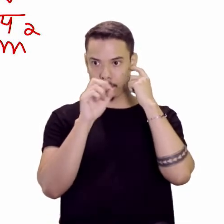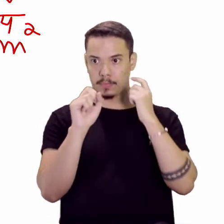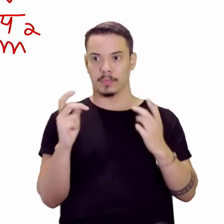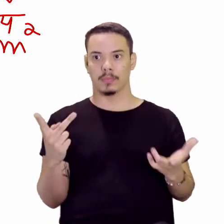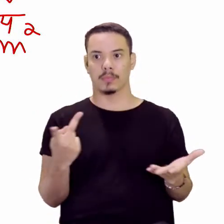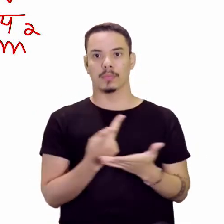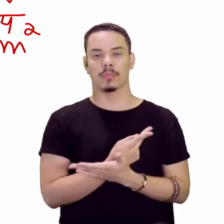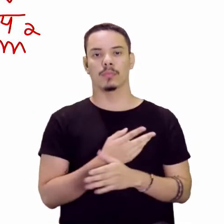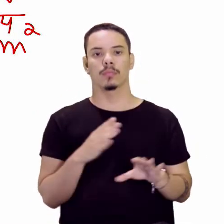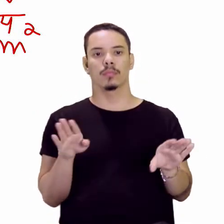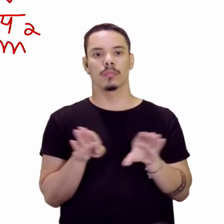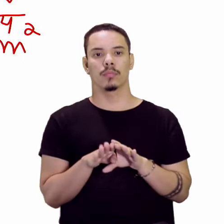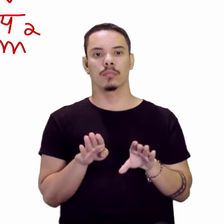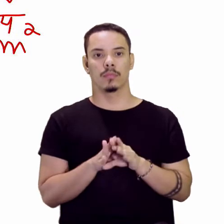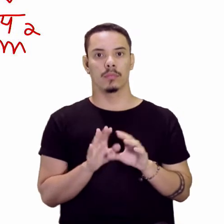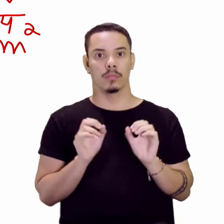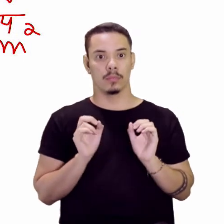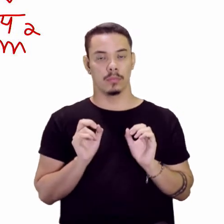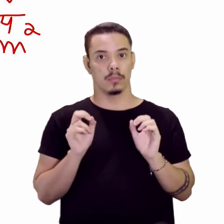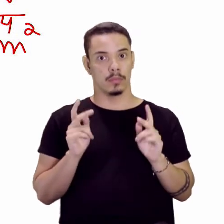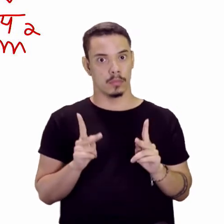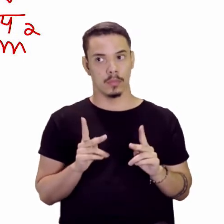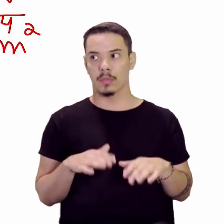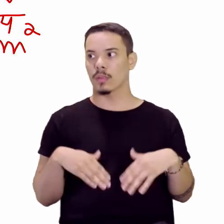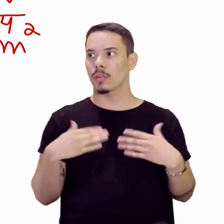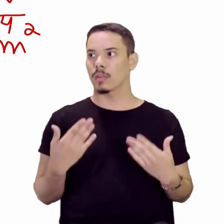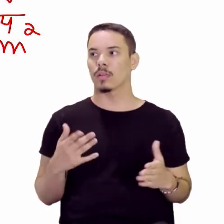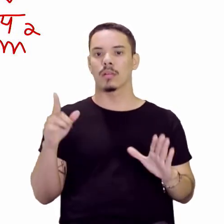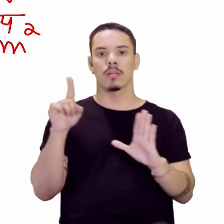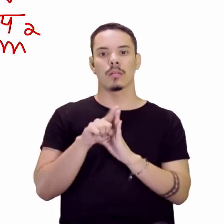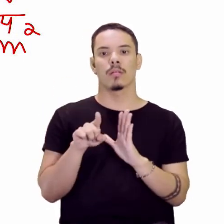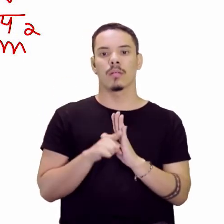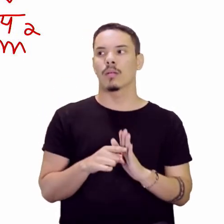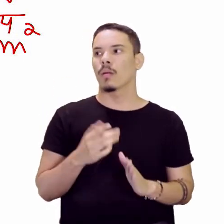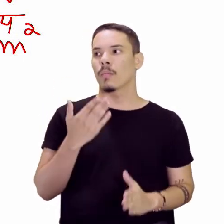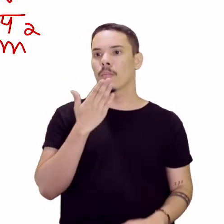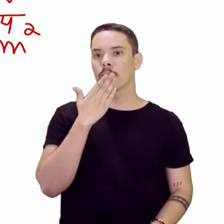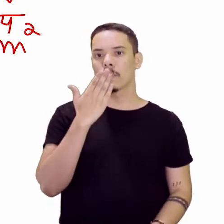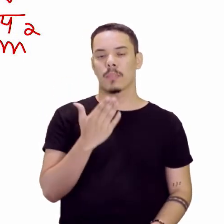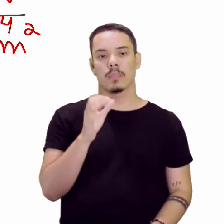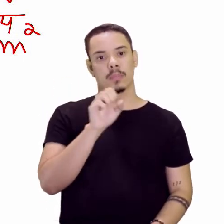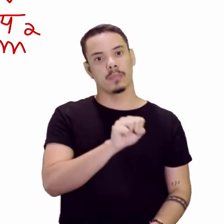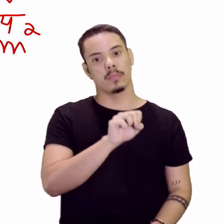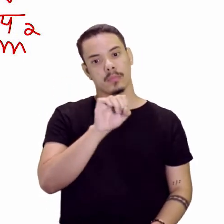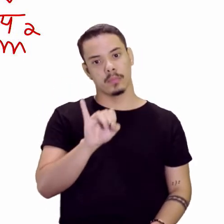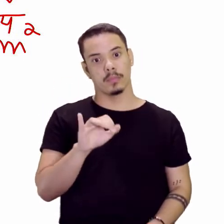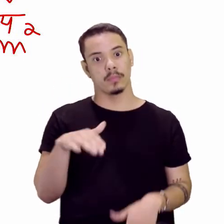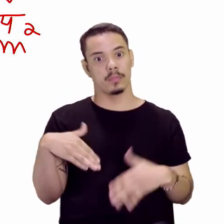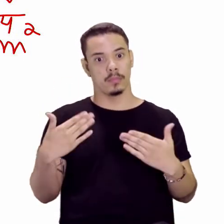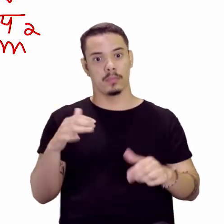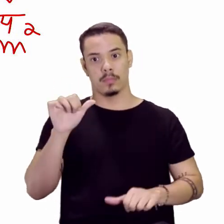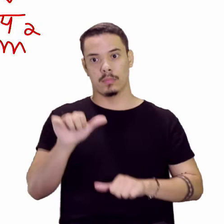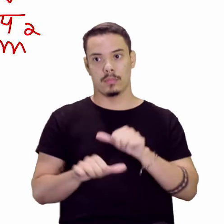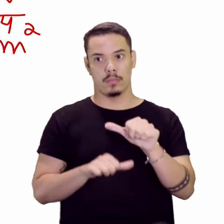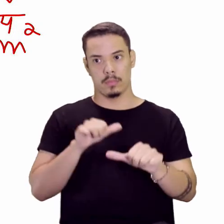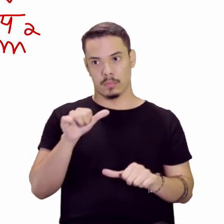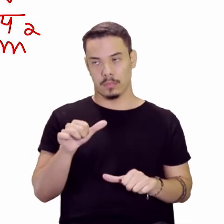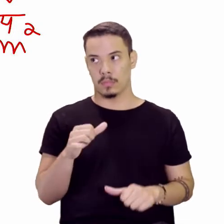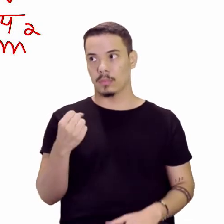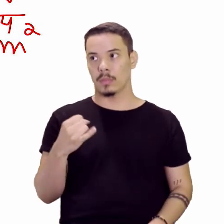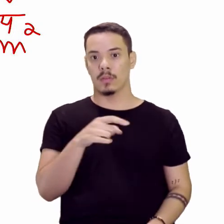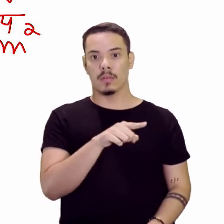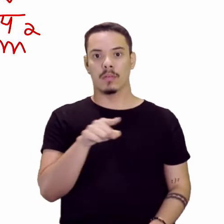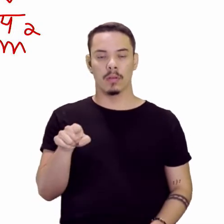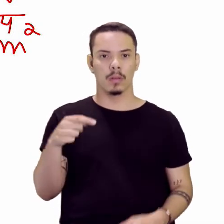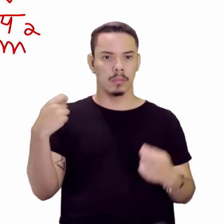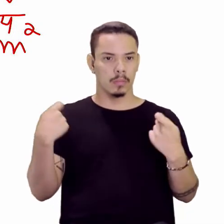né? Então, ok? Geralmente, nas questões da DESPED no SI. Então, Isso. a gente transformou ali para vocês Pra verem mostrar também. se você precisar,